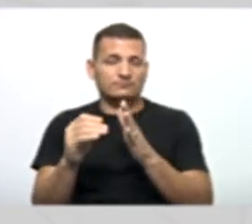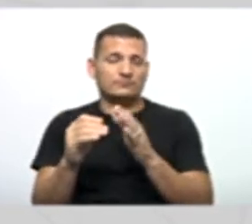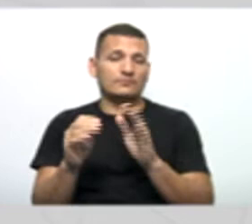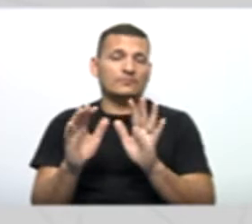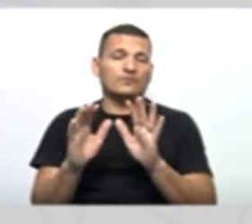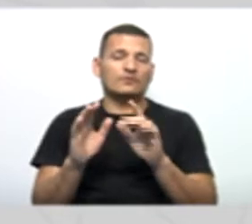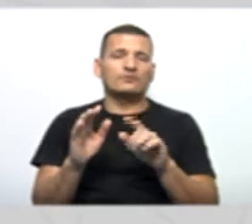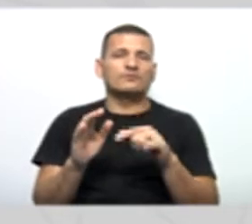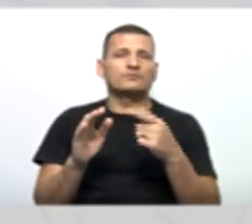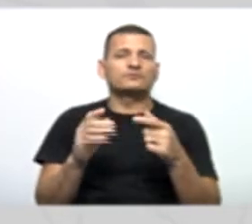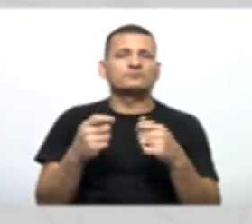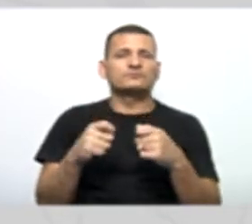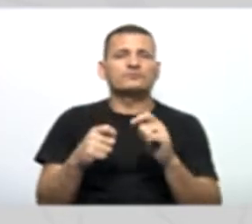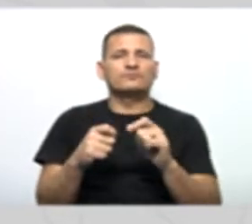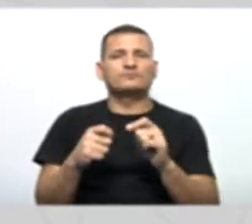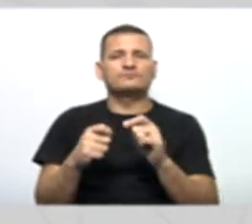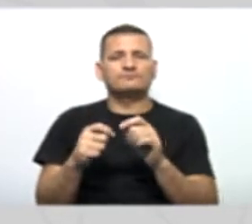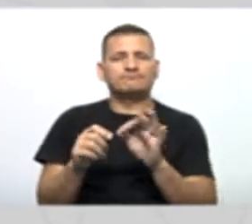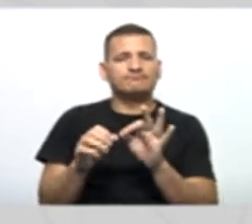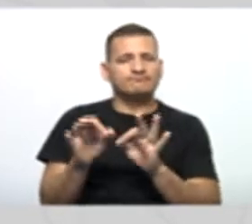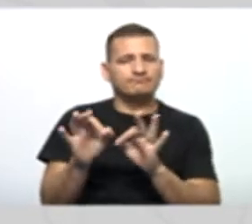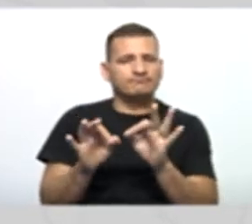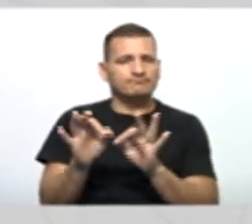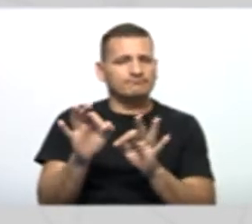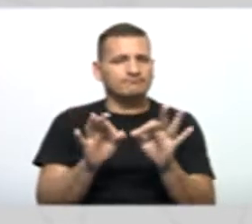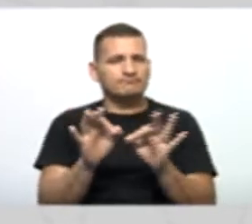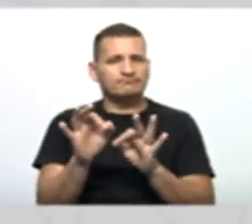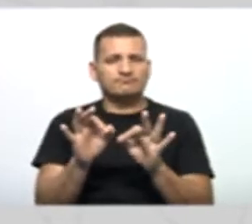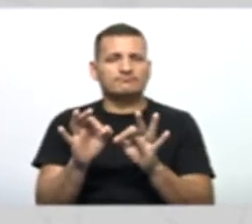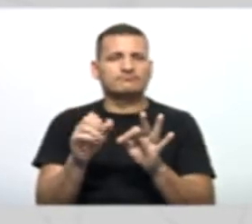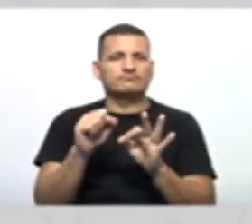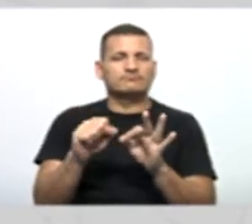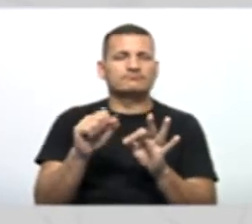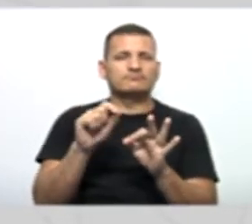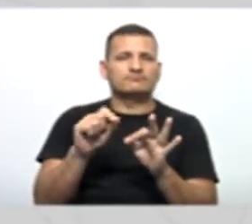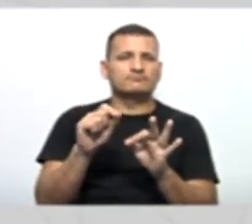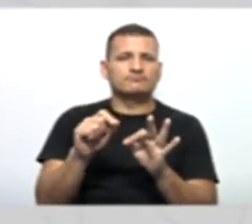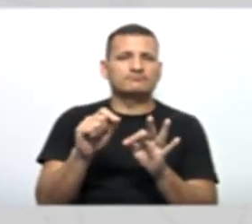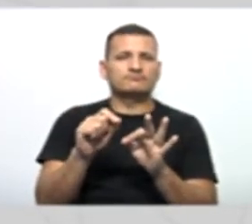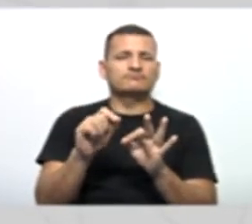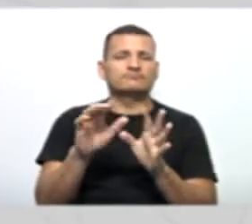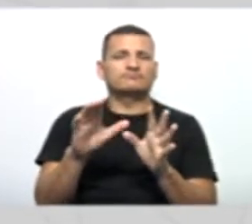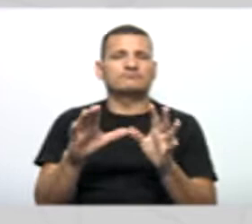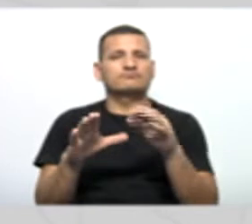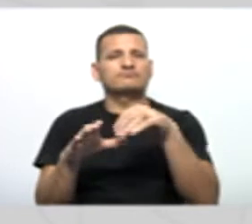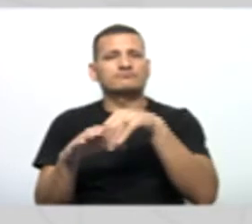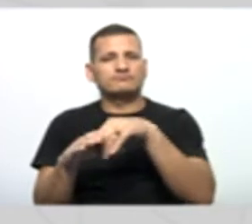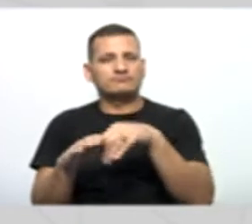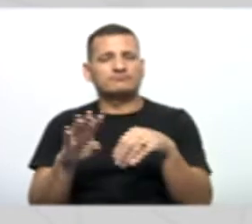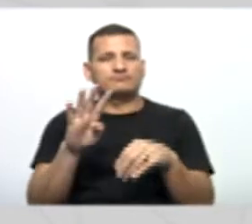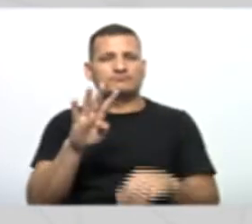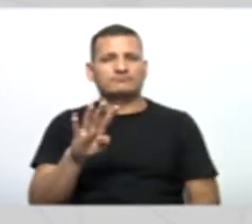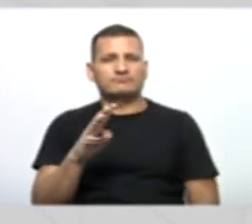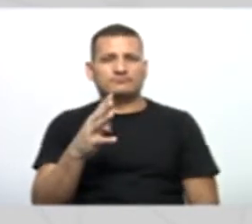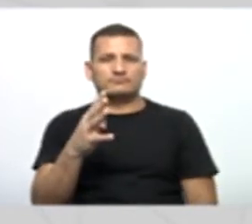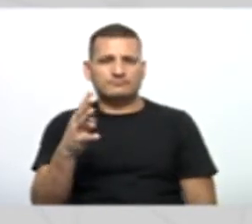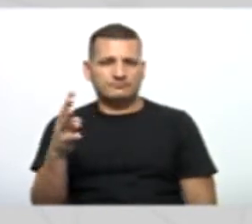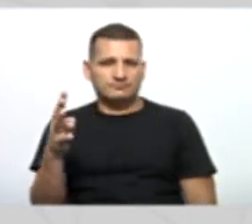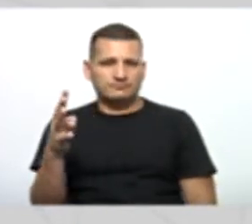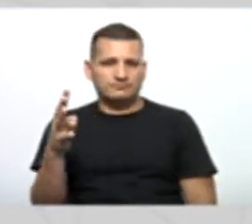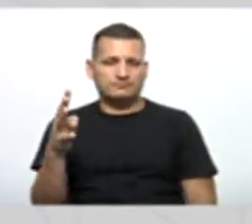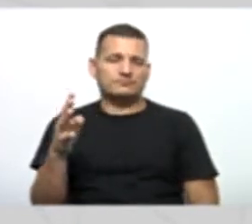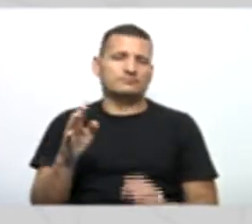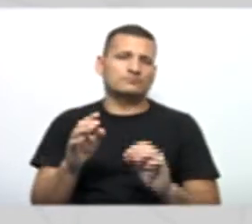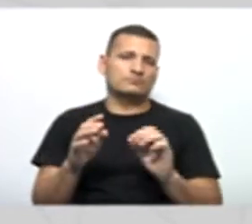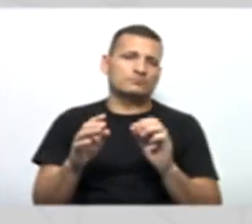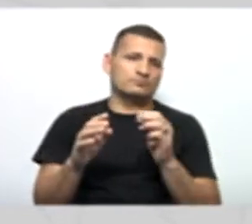da sua base de dados. Então você pode inserir uma tabela, que aí você começa a dar corpo para o seu banco de dados. Você pode